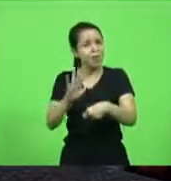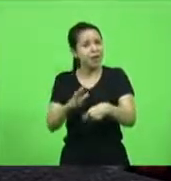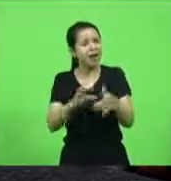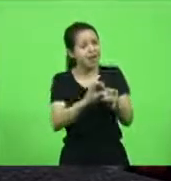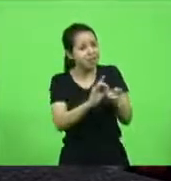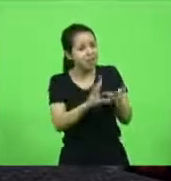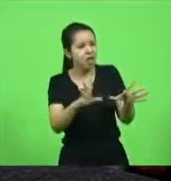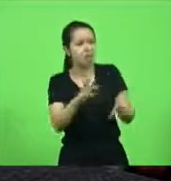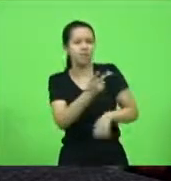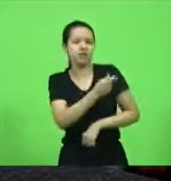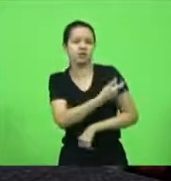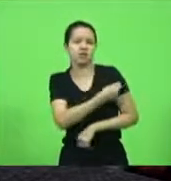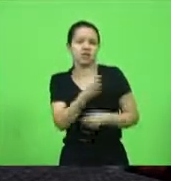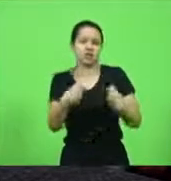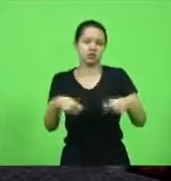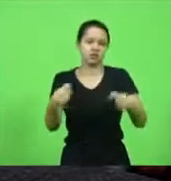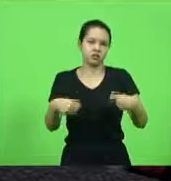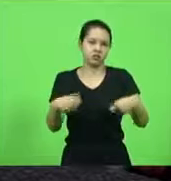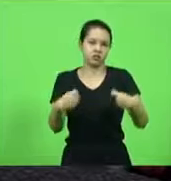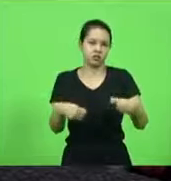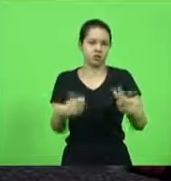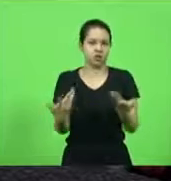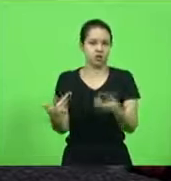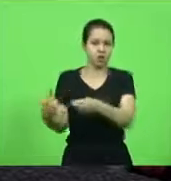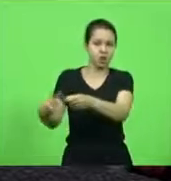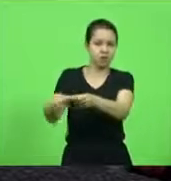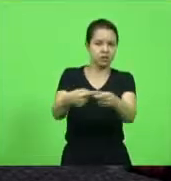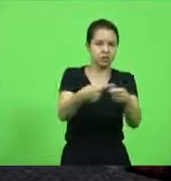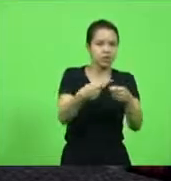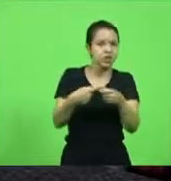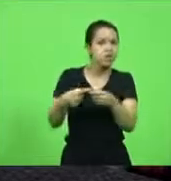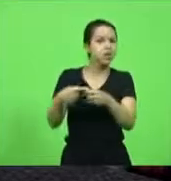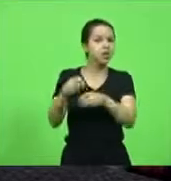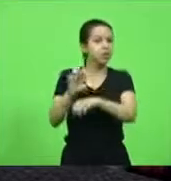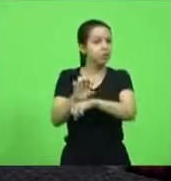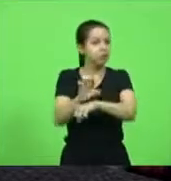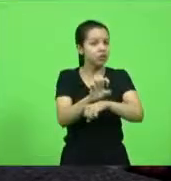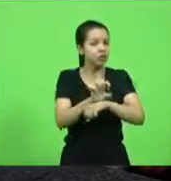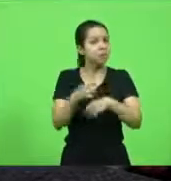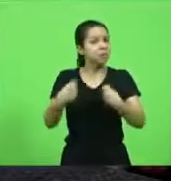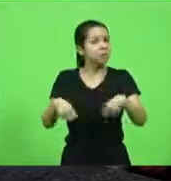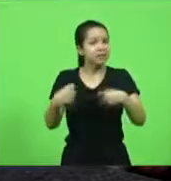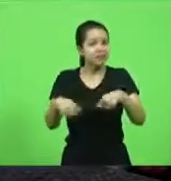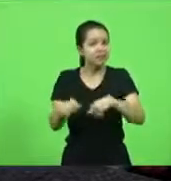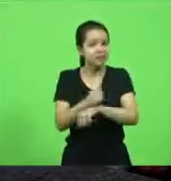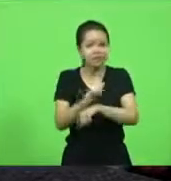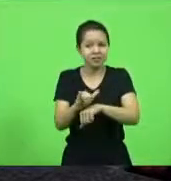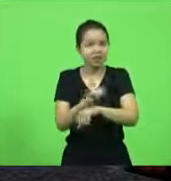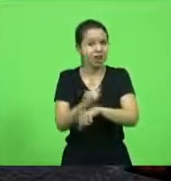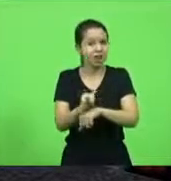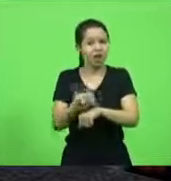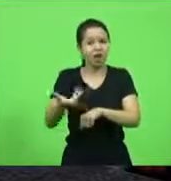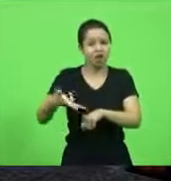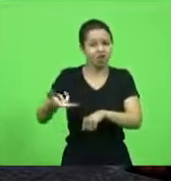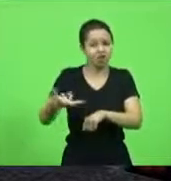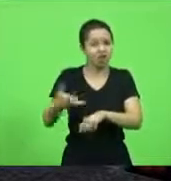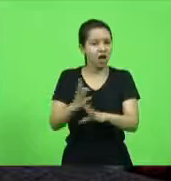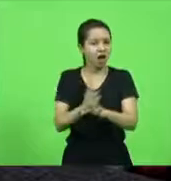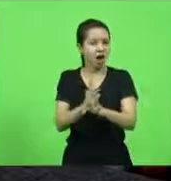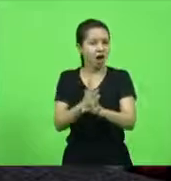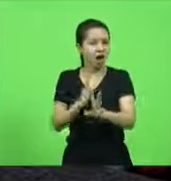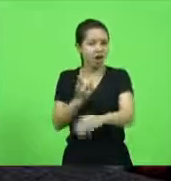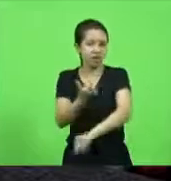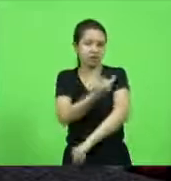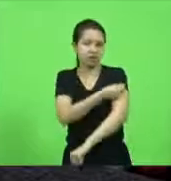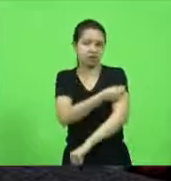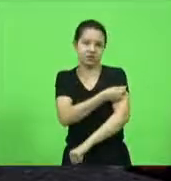os municípios, o Estado, tomem providências para agilizar essas filas. Não é possível. Não é possível,